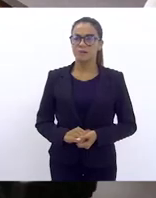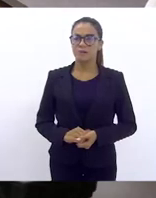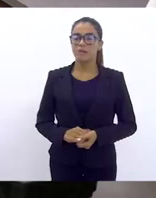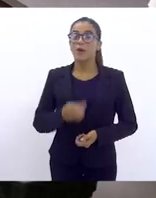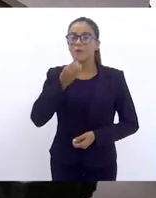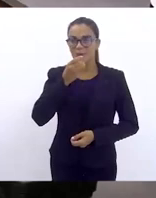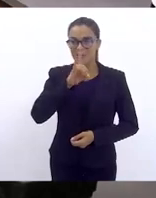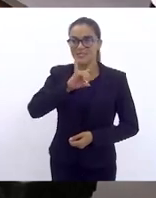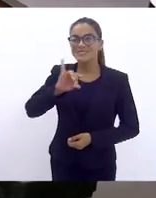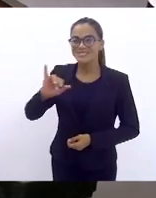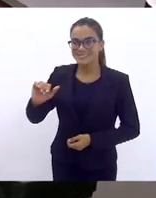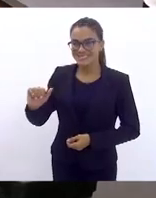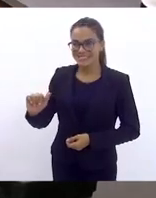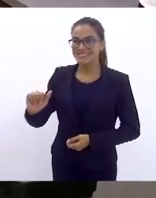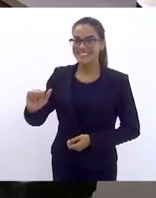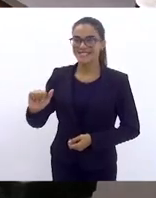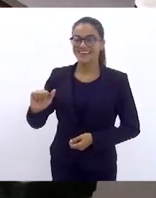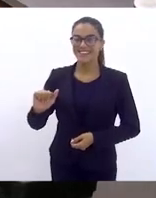Bom dia